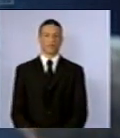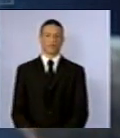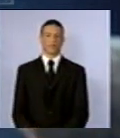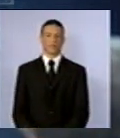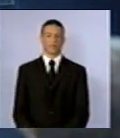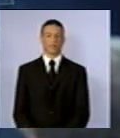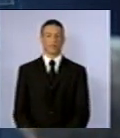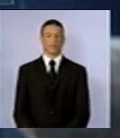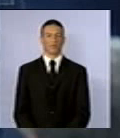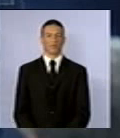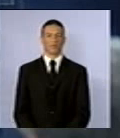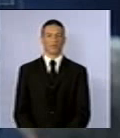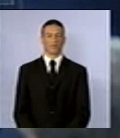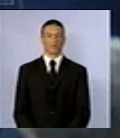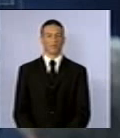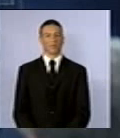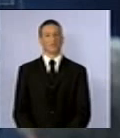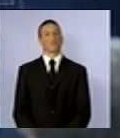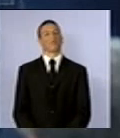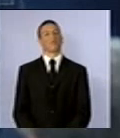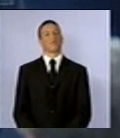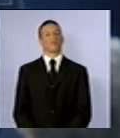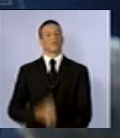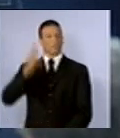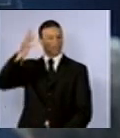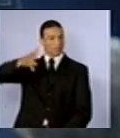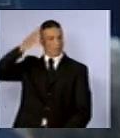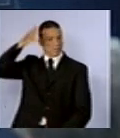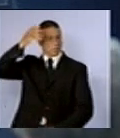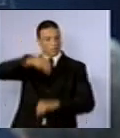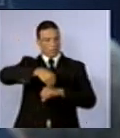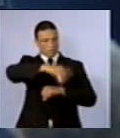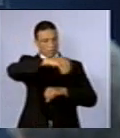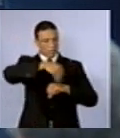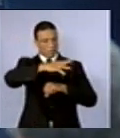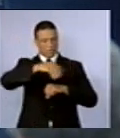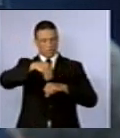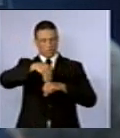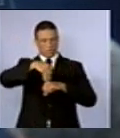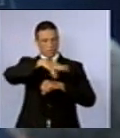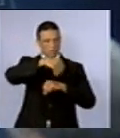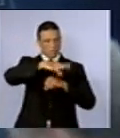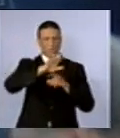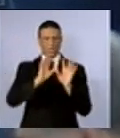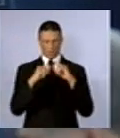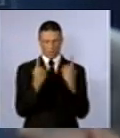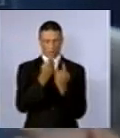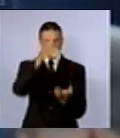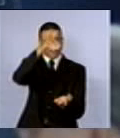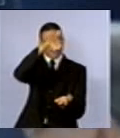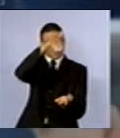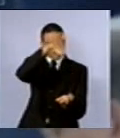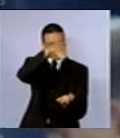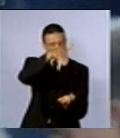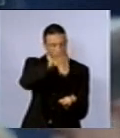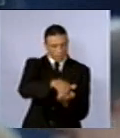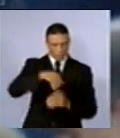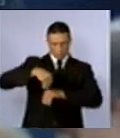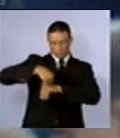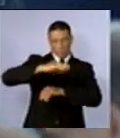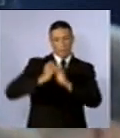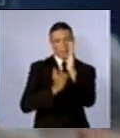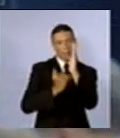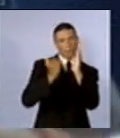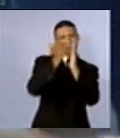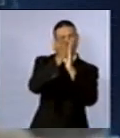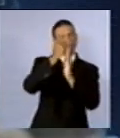De certa forma, fica difícil trazer alguma contribuição adicional no final de uma audiência pública. A gente vai tentar